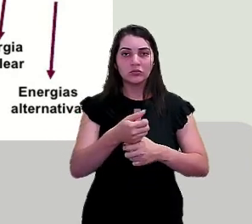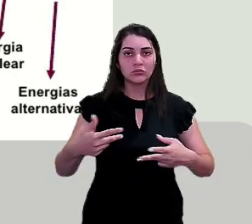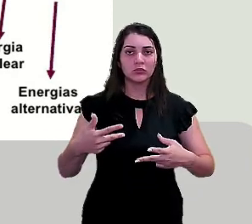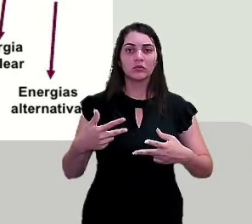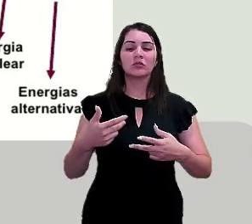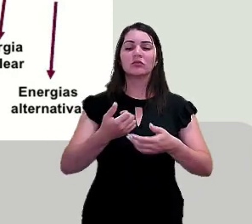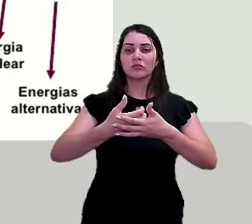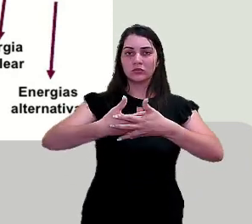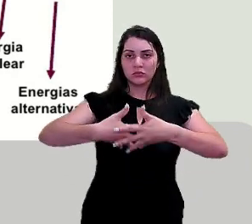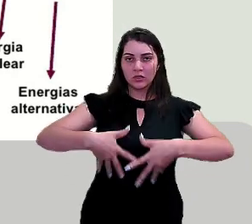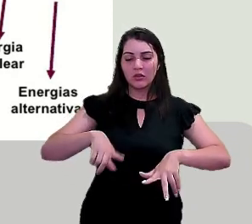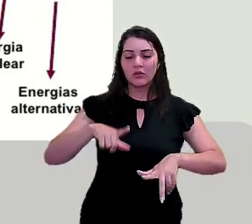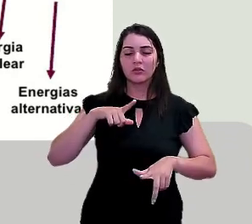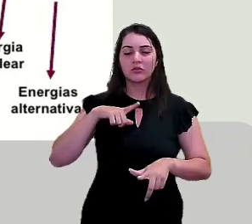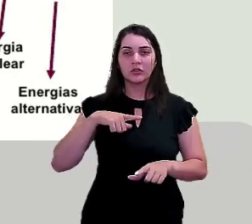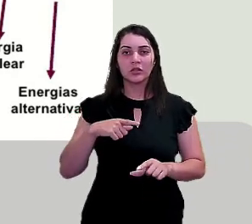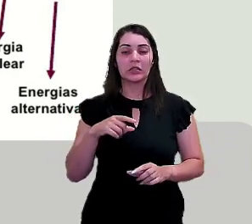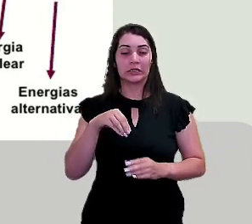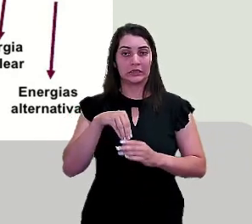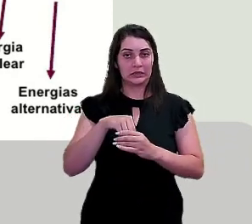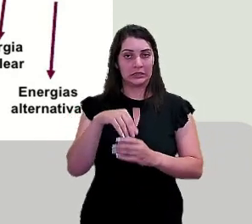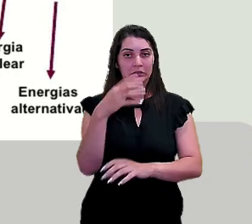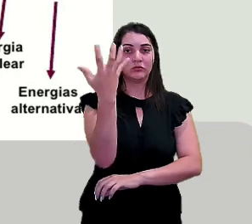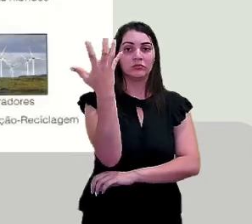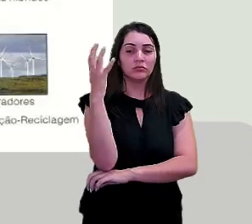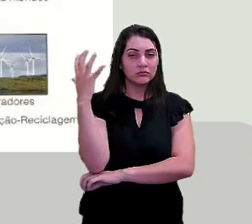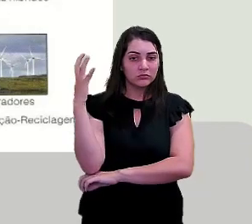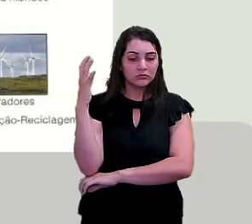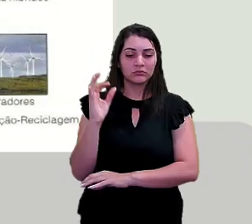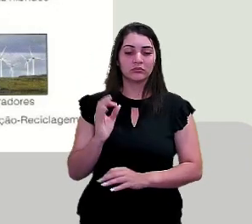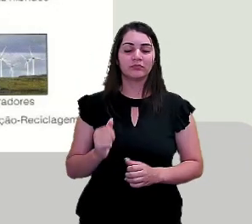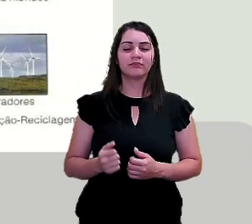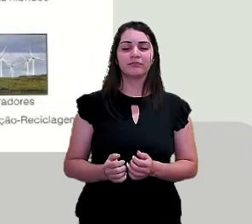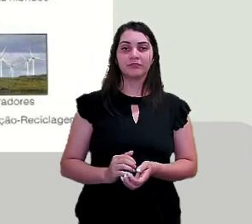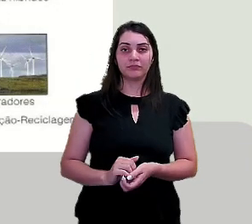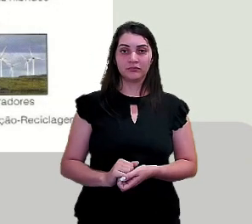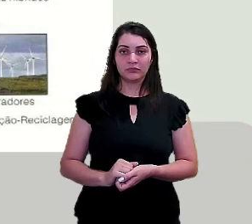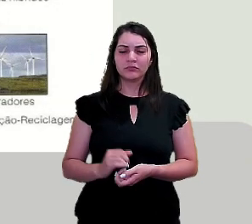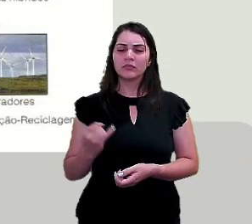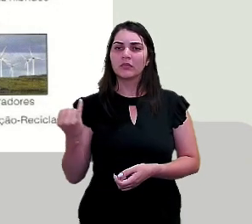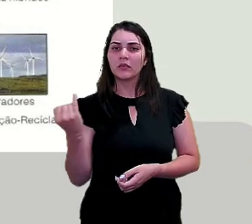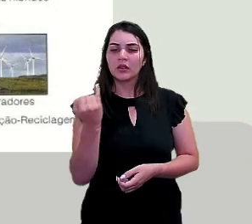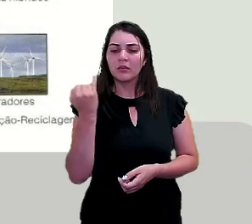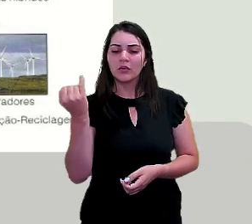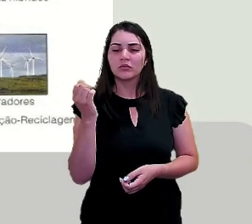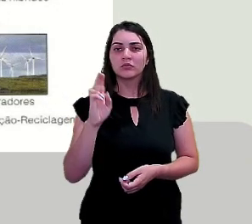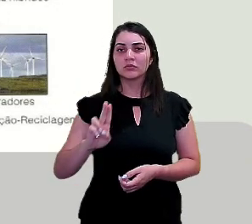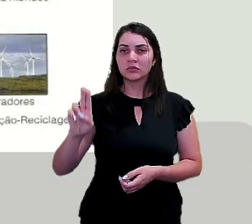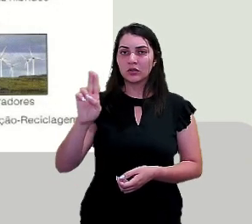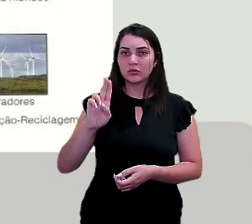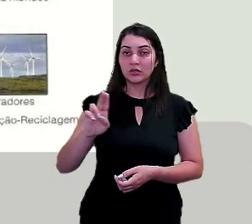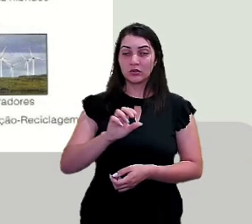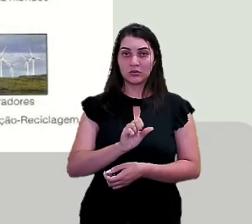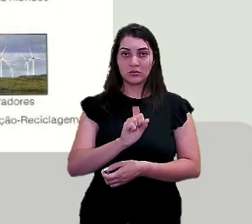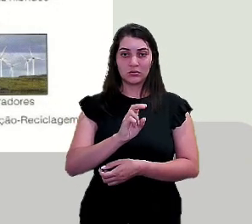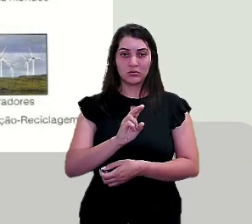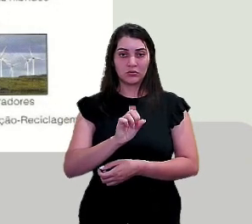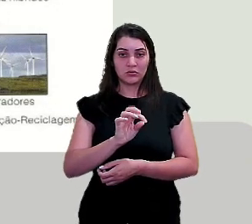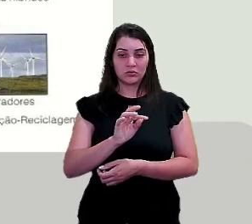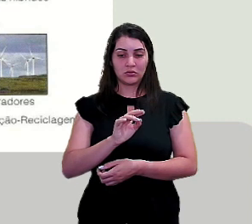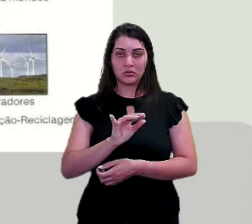né, naturais existentes na natureza. Seguindo. Importância da utilização sustentável dos